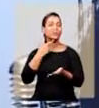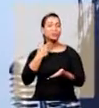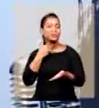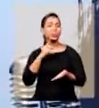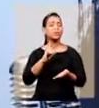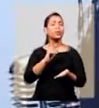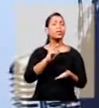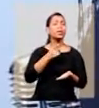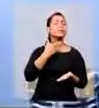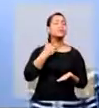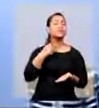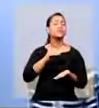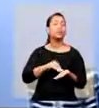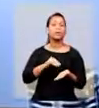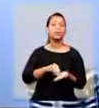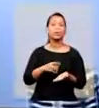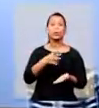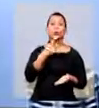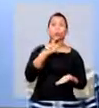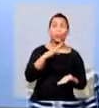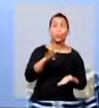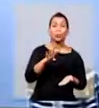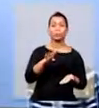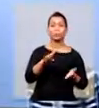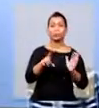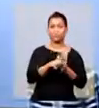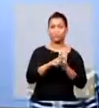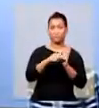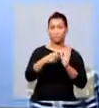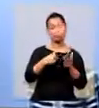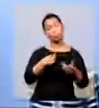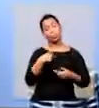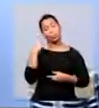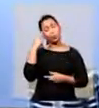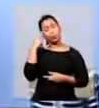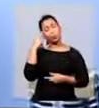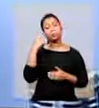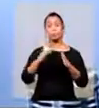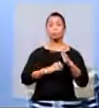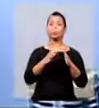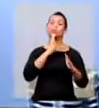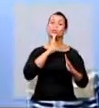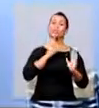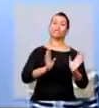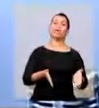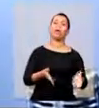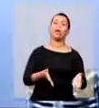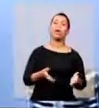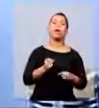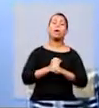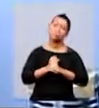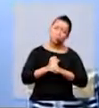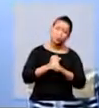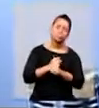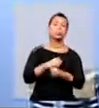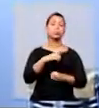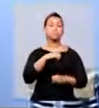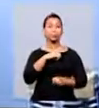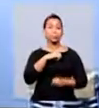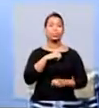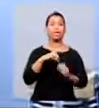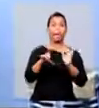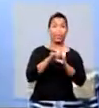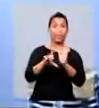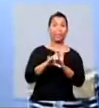acredito que ainda as empresas hoje já têm um conhecimento, que já há muitos anos existe já essa lei de cotas, tempo, né? Elas acabam tendo essa consciência. A